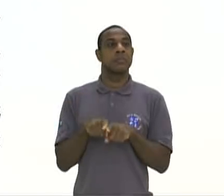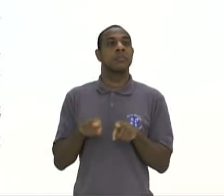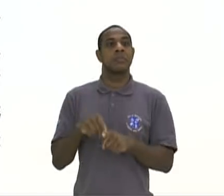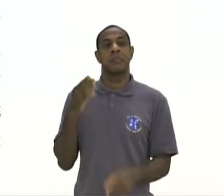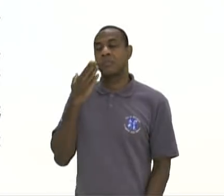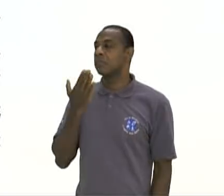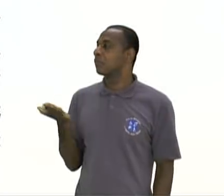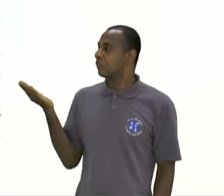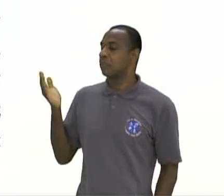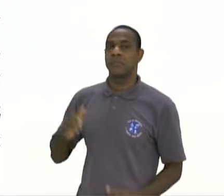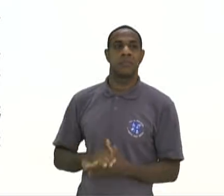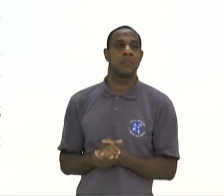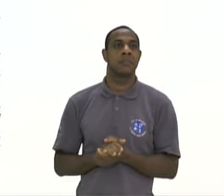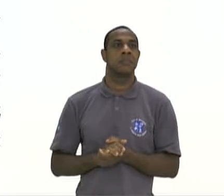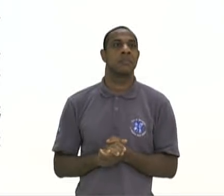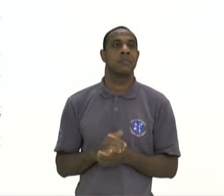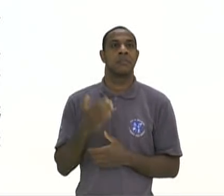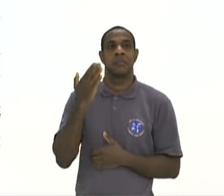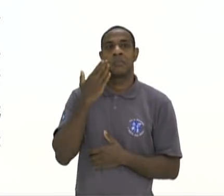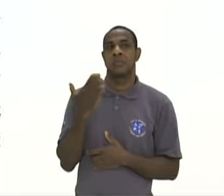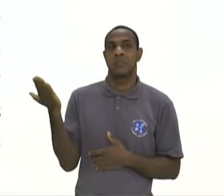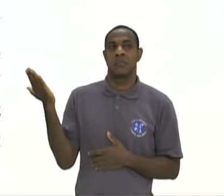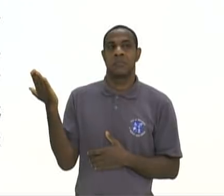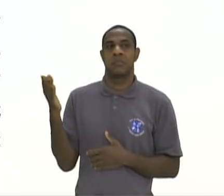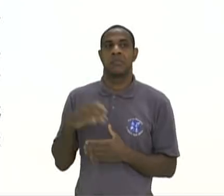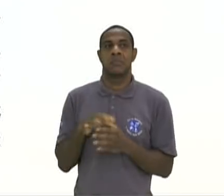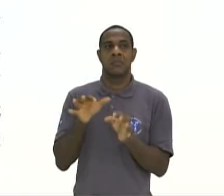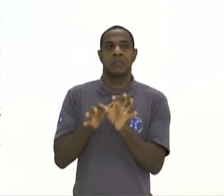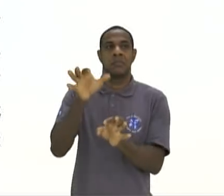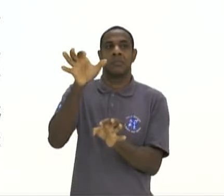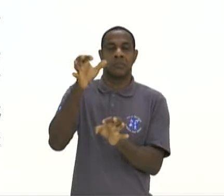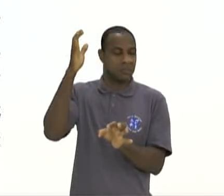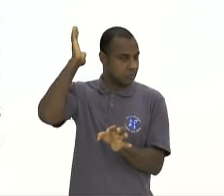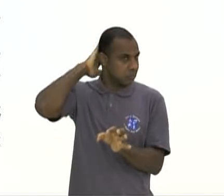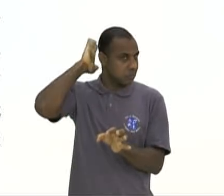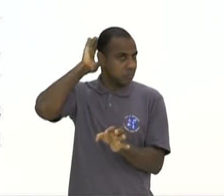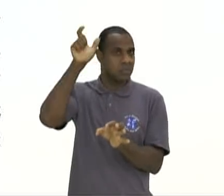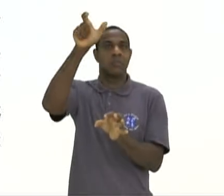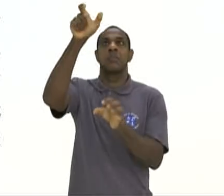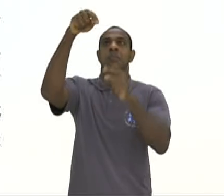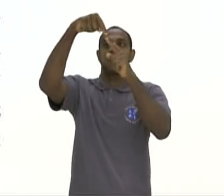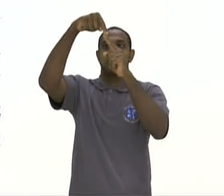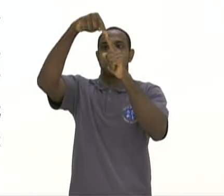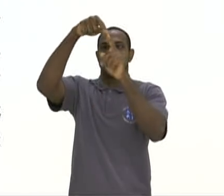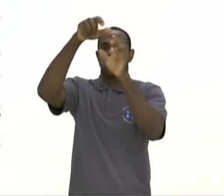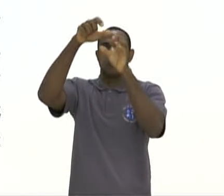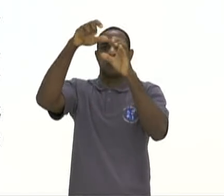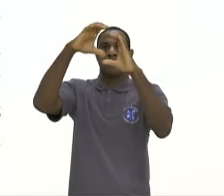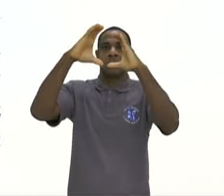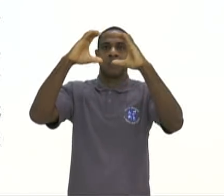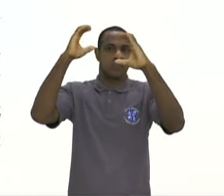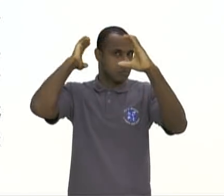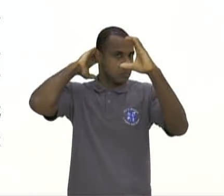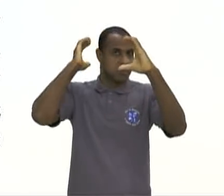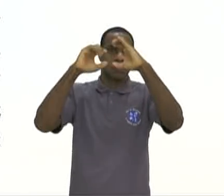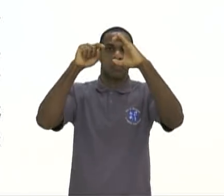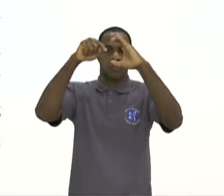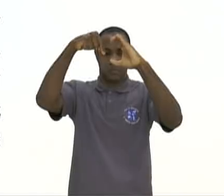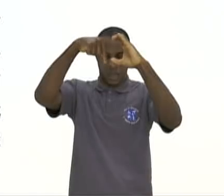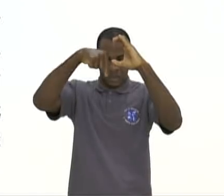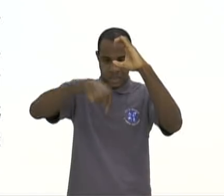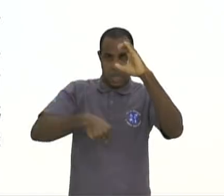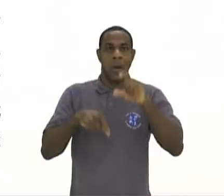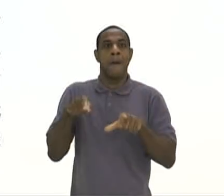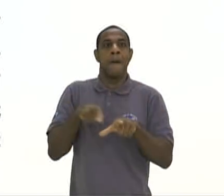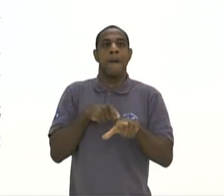vocês. Se nós voltarmos, né, todos os feixes musculares, então ele começa aqui no crânio e vai terminar na parte de baixo, lá na